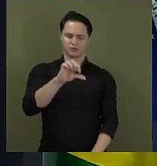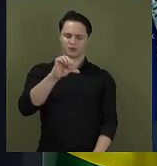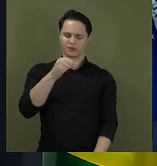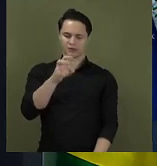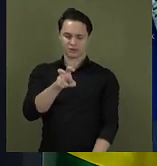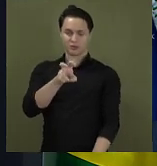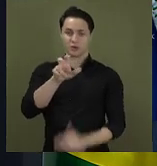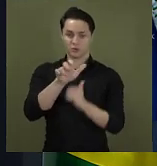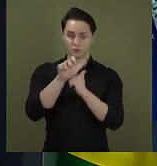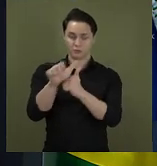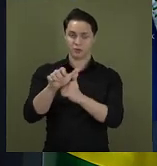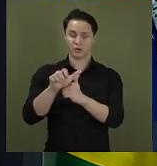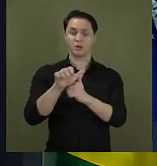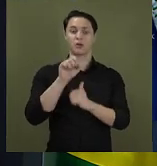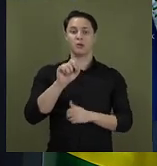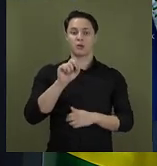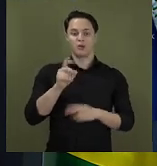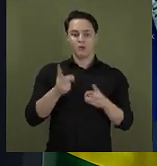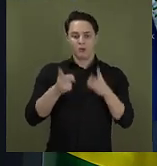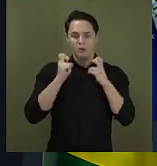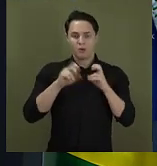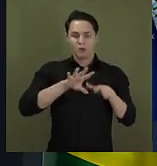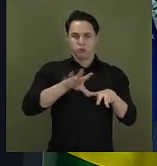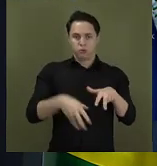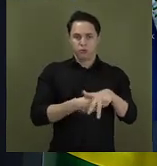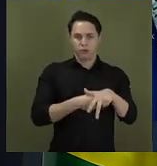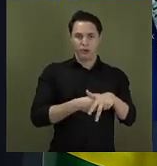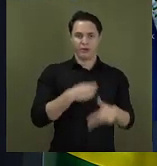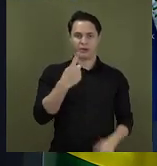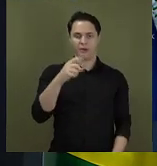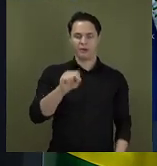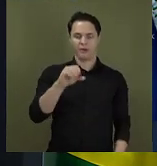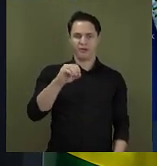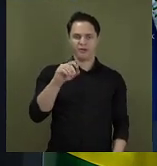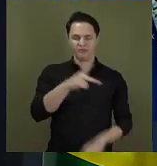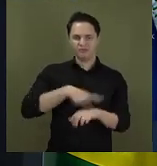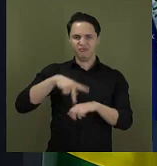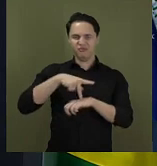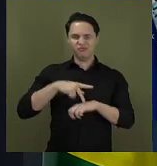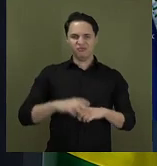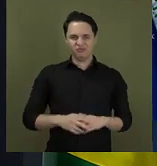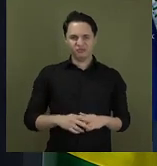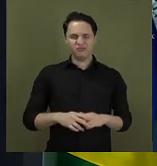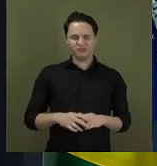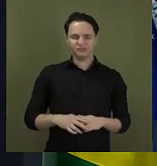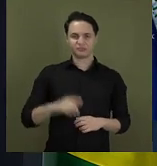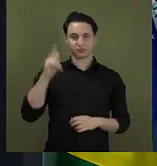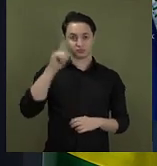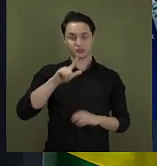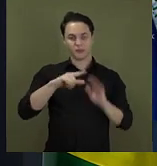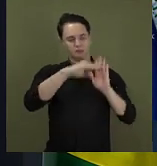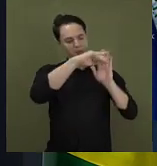1995, acompanha e mede a percepção da corrupção em 180 países. Fez rebaixar agora o